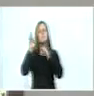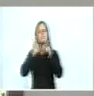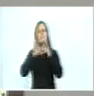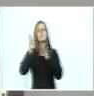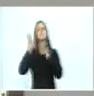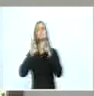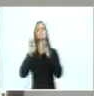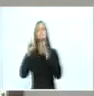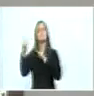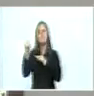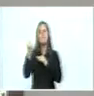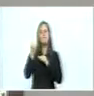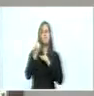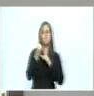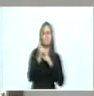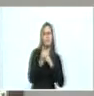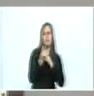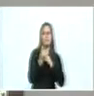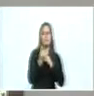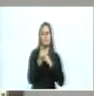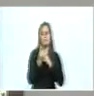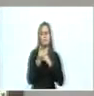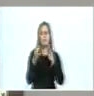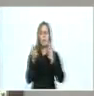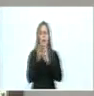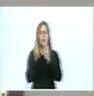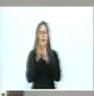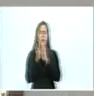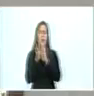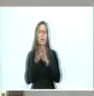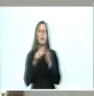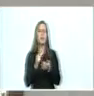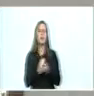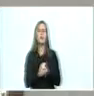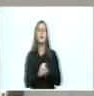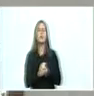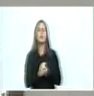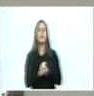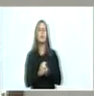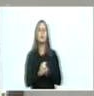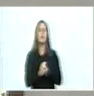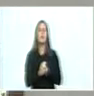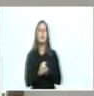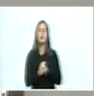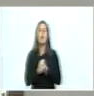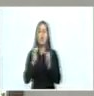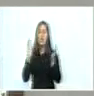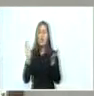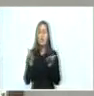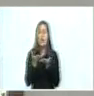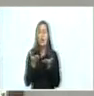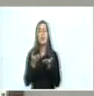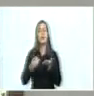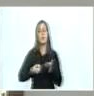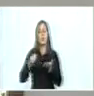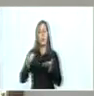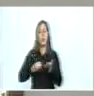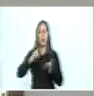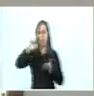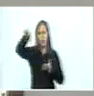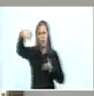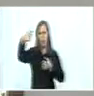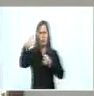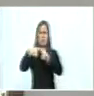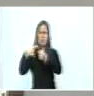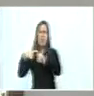ou trazer essa questão de que, coisa que já está presente em algumas outras cidades, o Leonardo deve ter dito isso